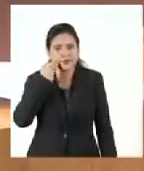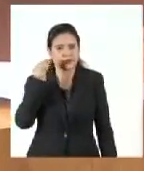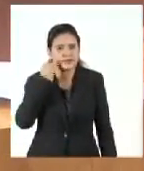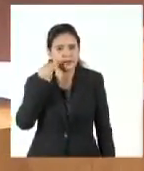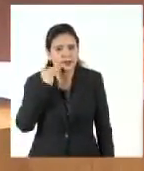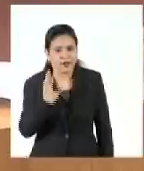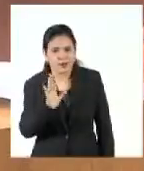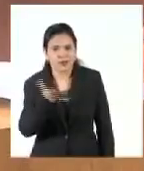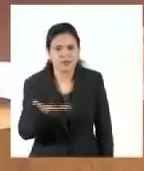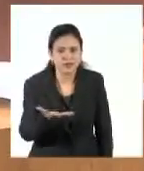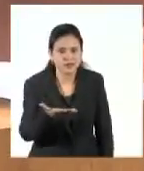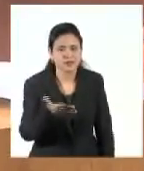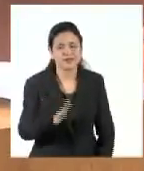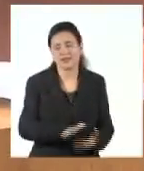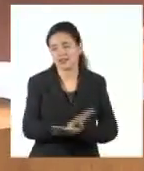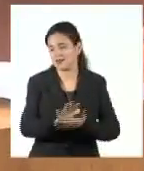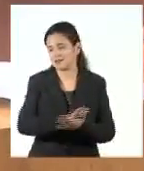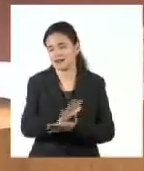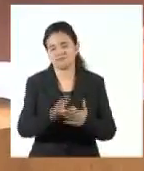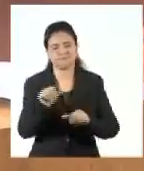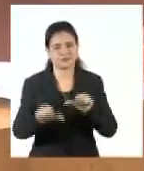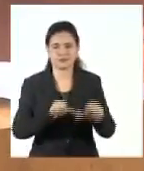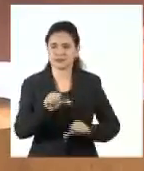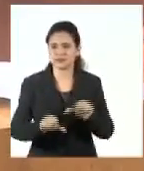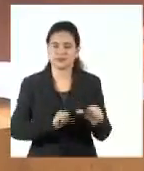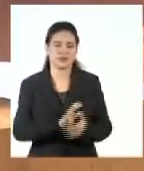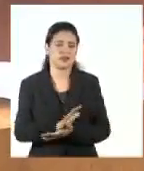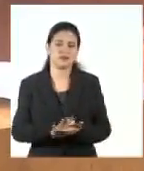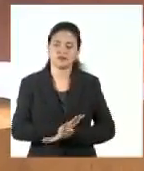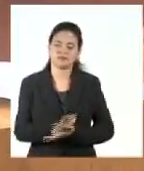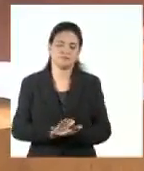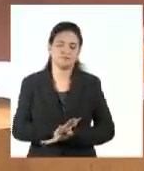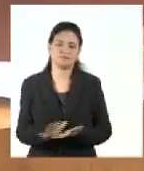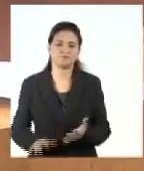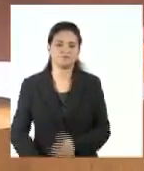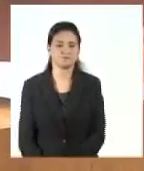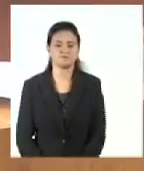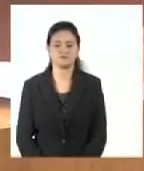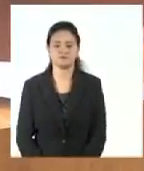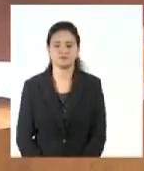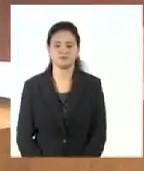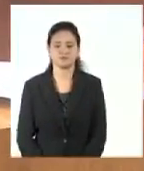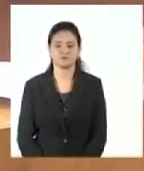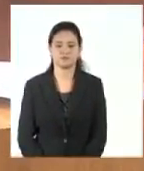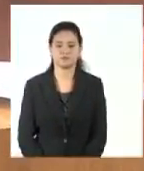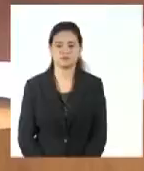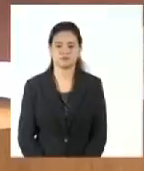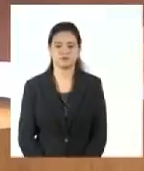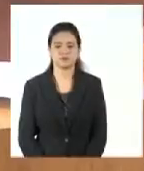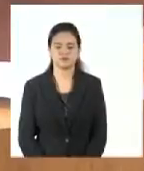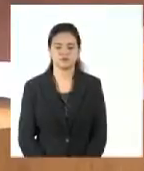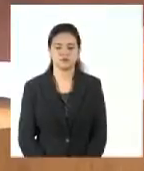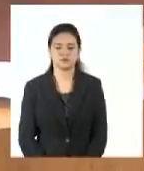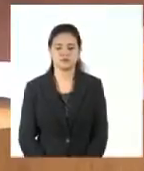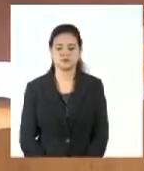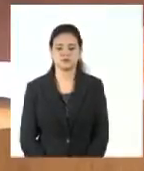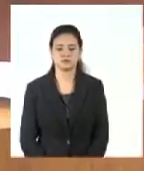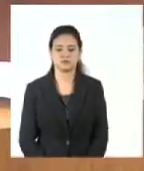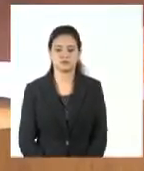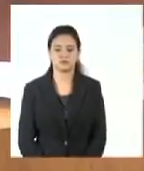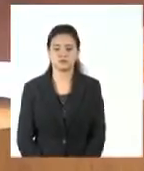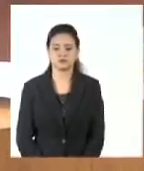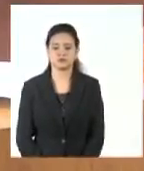aconteceu e está acontecendo tudo o que está acontecendo. A Polícia do